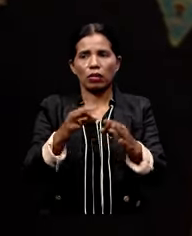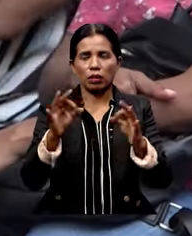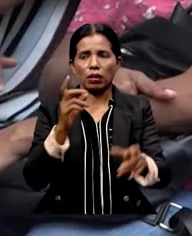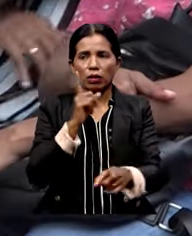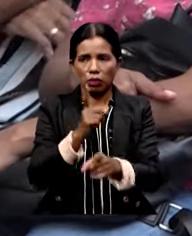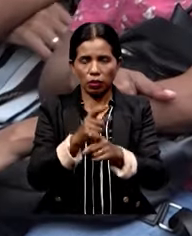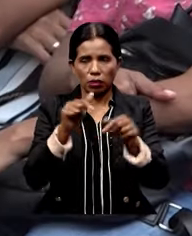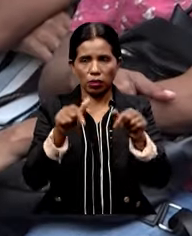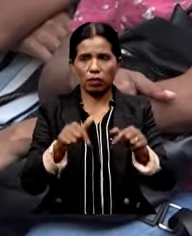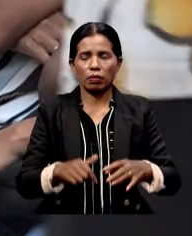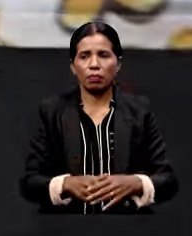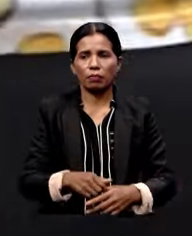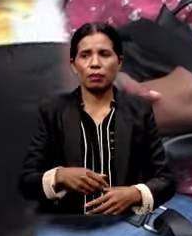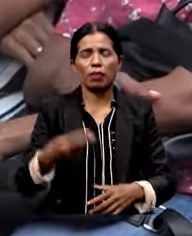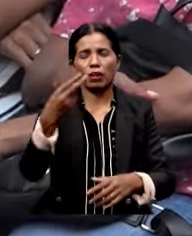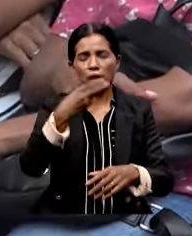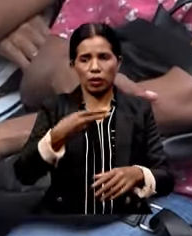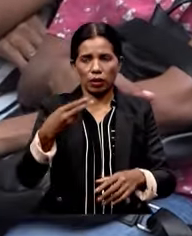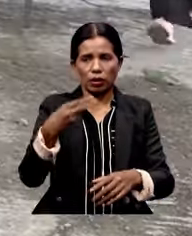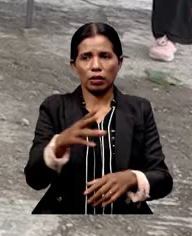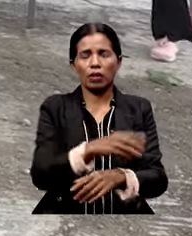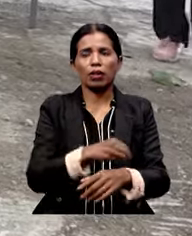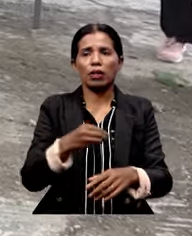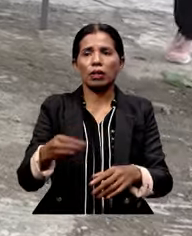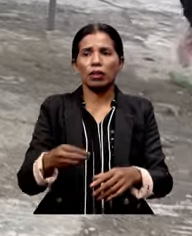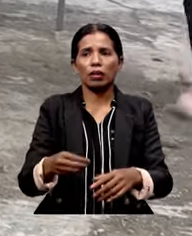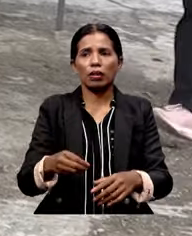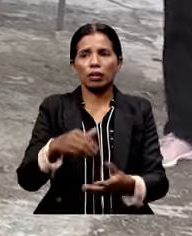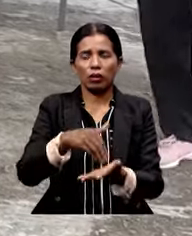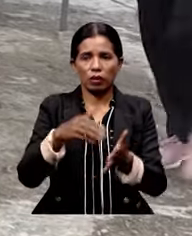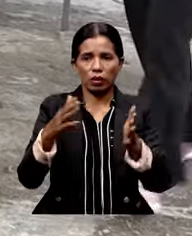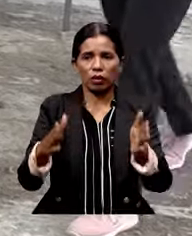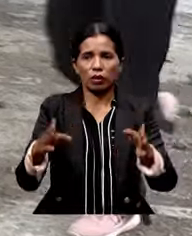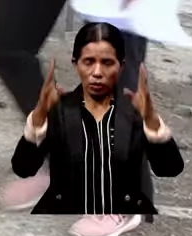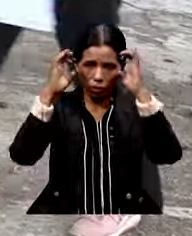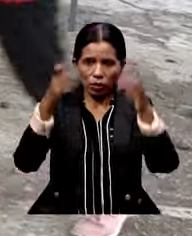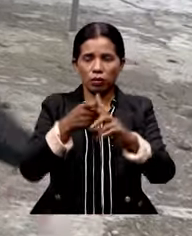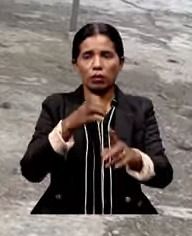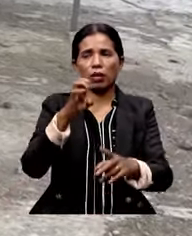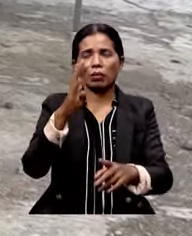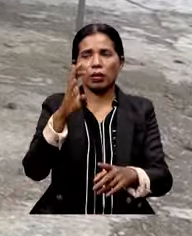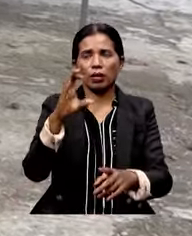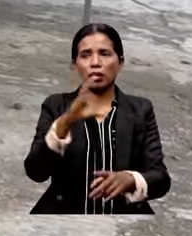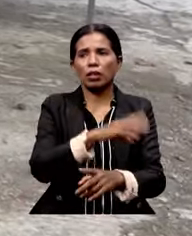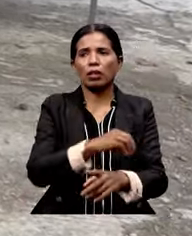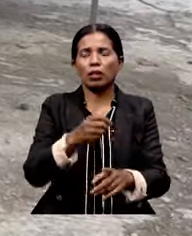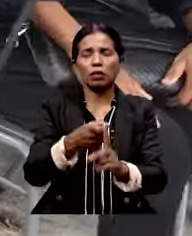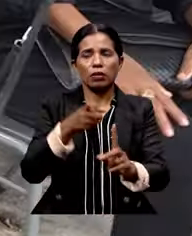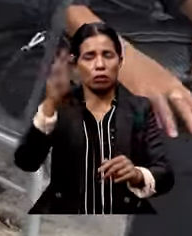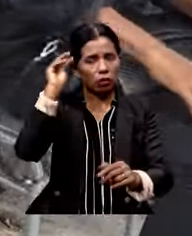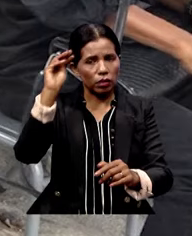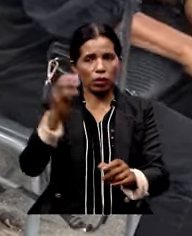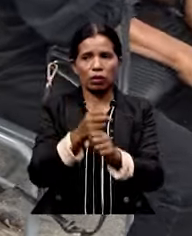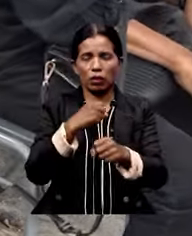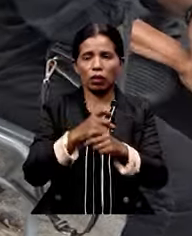makidane. E a quinta foi na Laisne, finalista, professor no encarregado de educação, o CEBC Farol, o seu ministério, né,